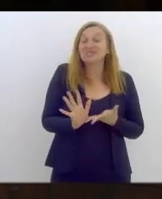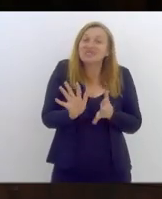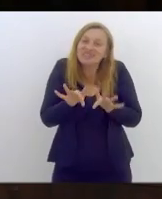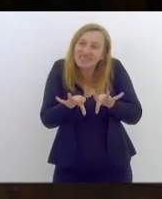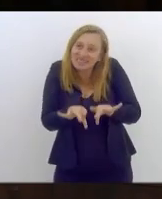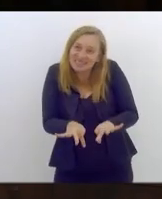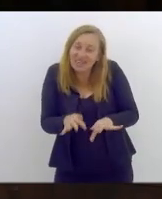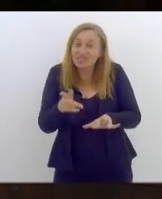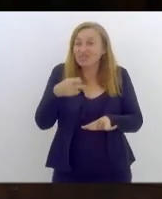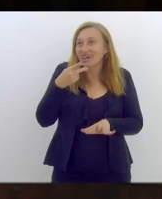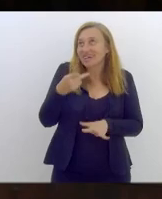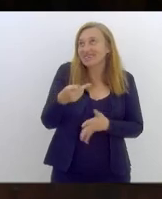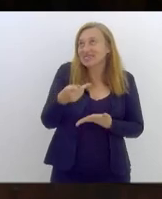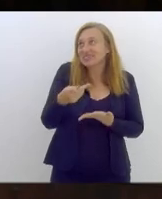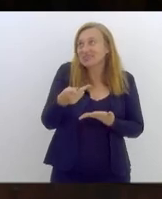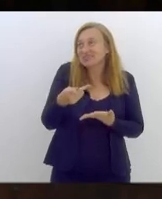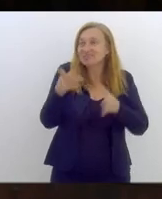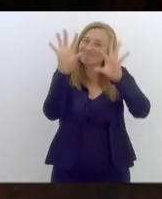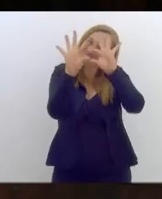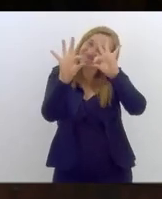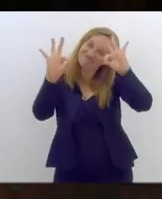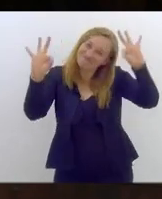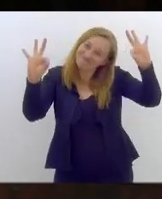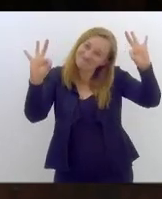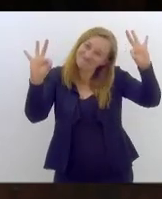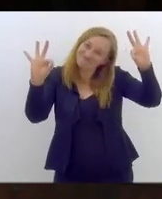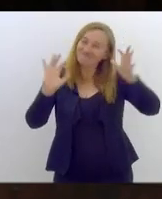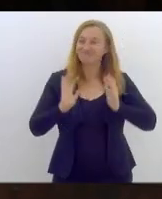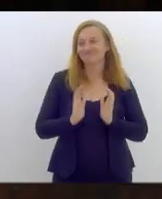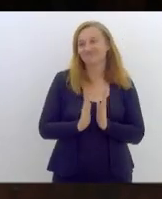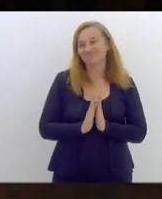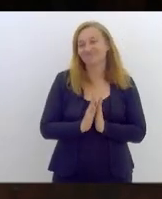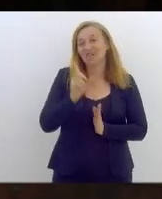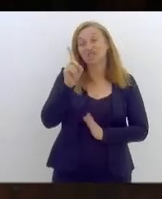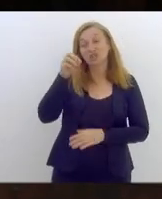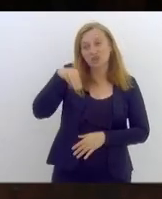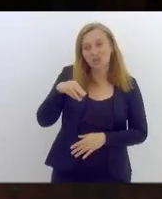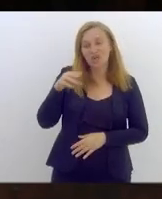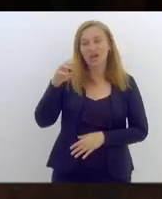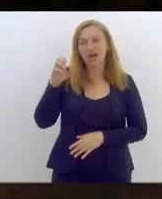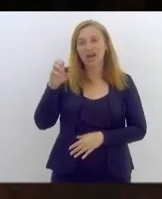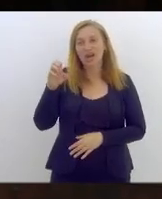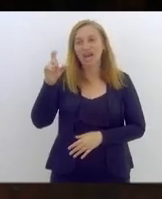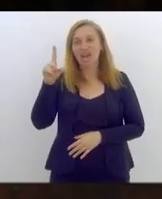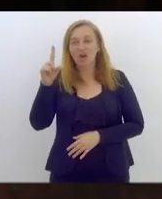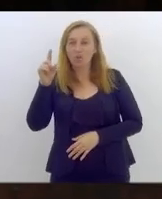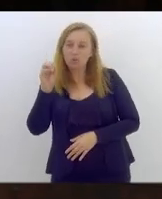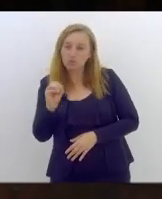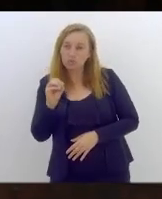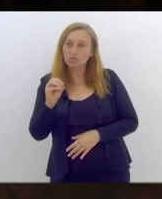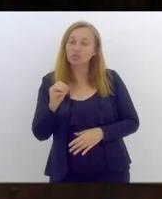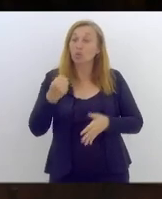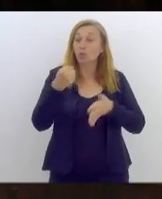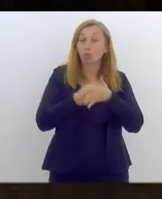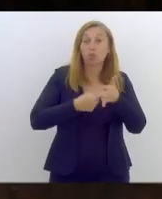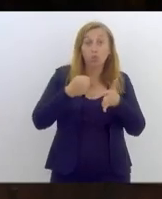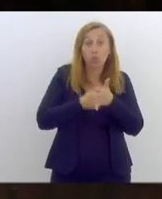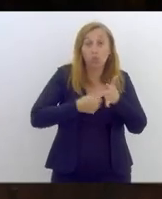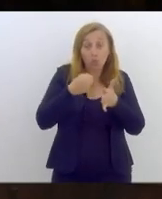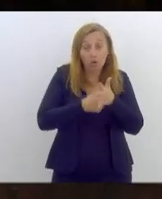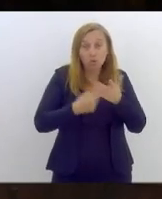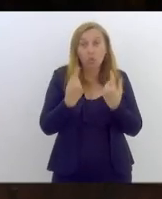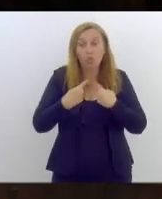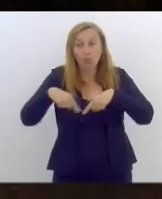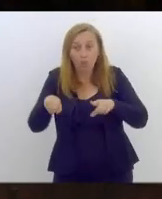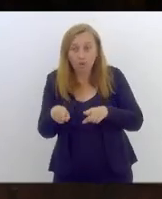terminar falando uma frase de Dom Helder Câmara, que foi um lutador